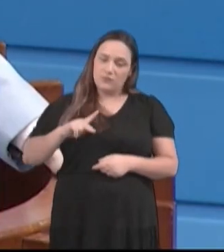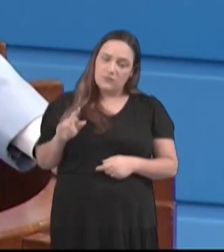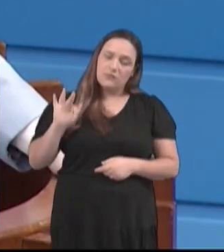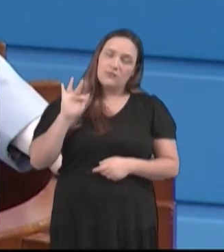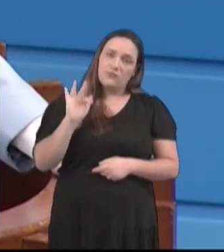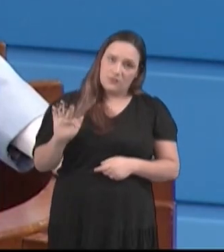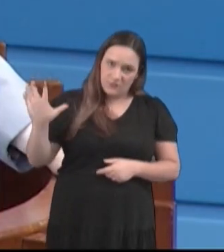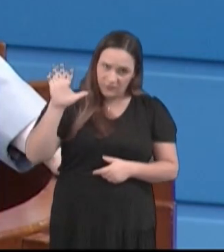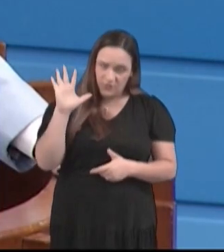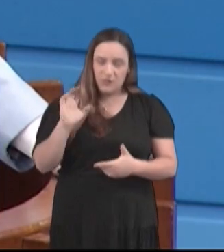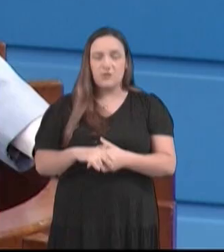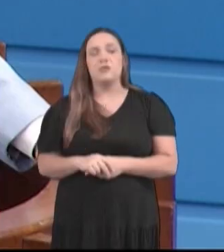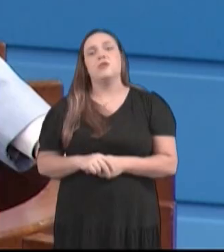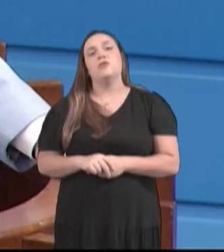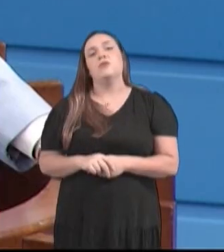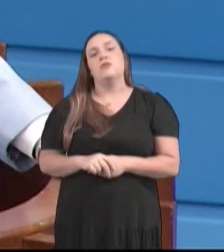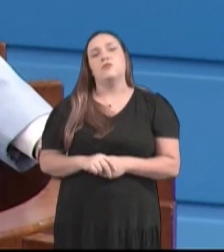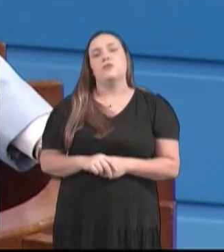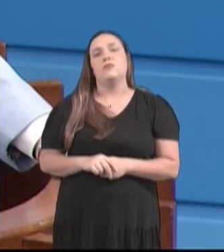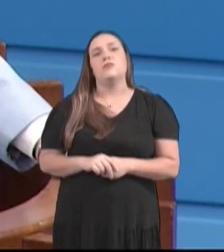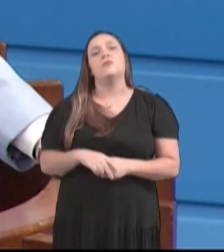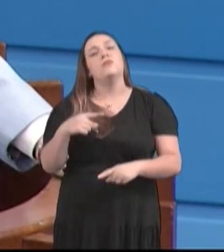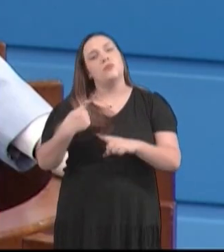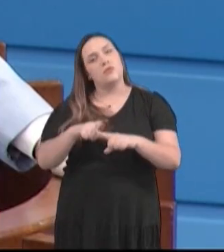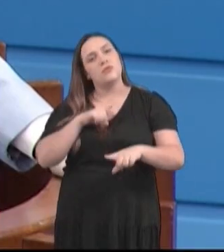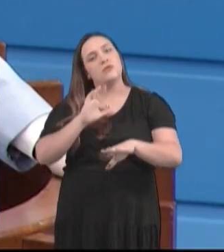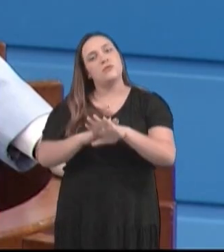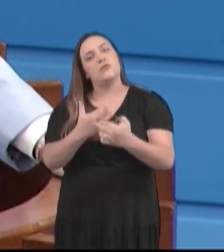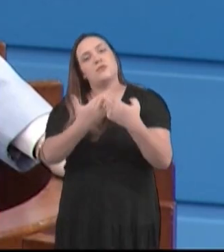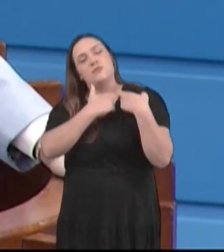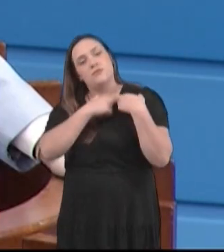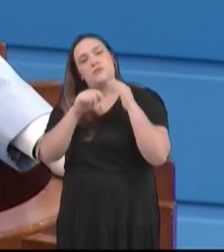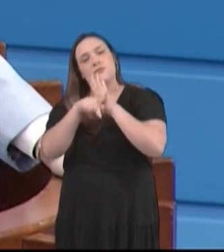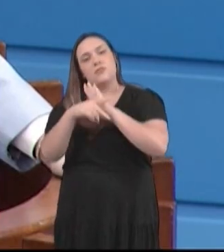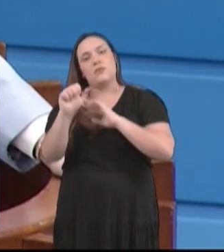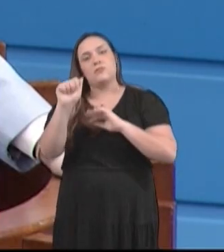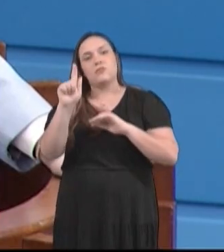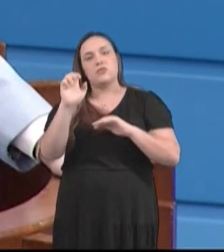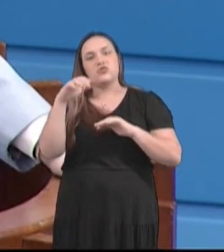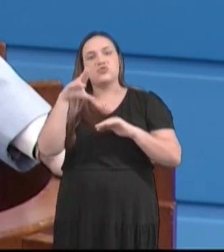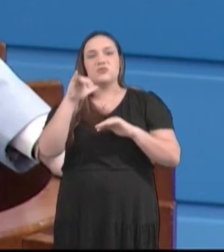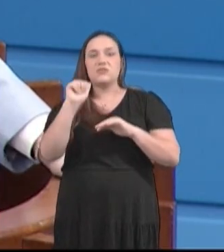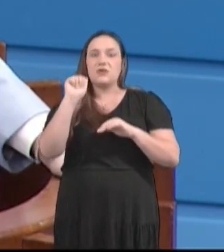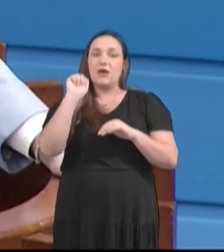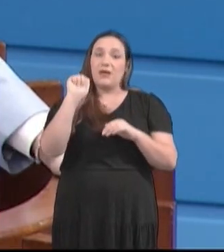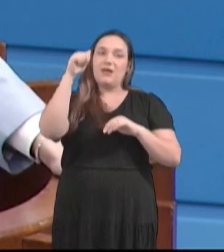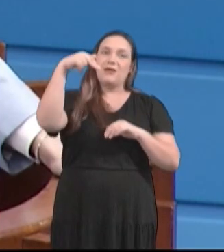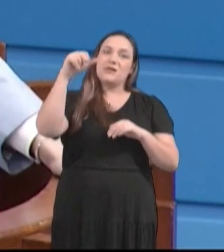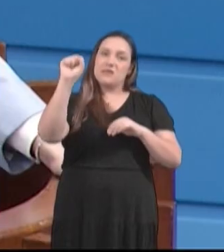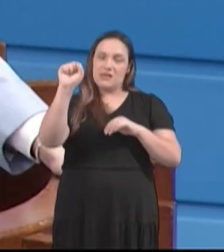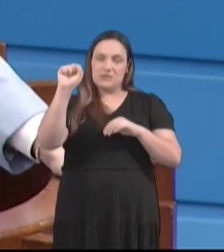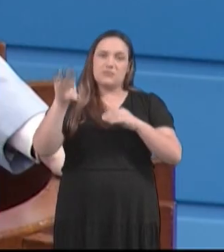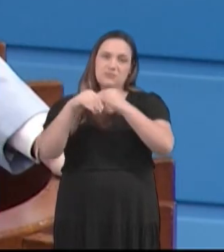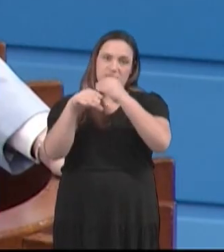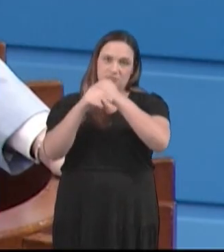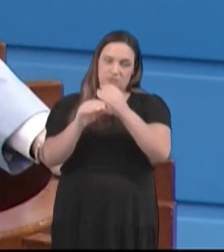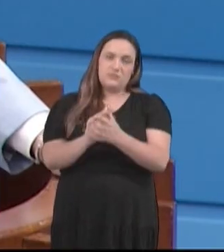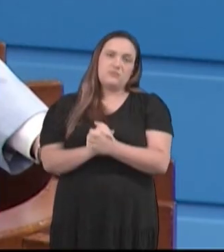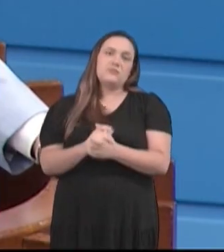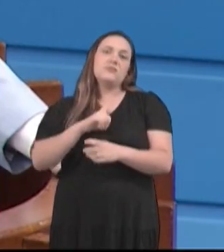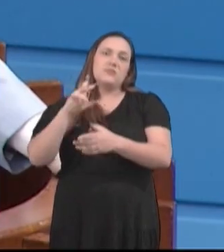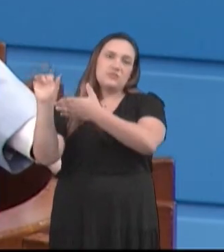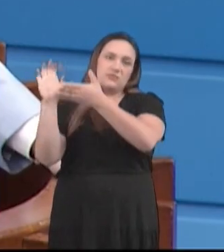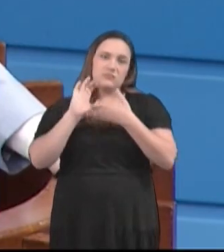Ministério Público Federal, pela competência da Agência Nacional Suplementar e de algumas verbas recebidas que